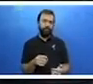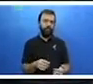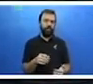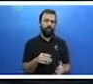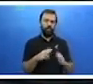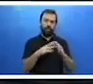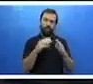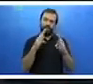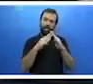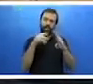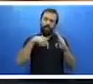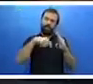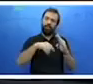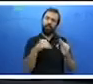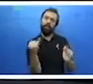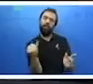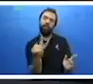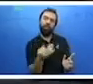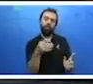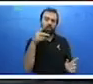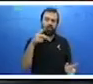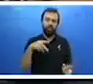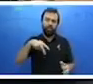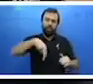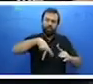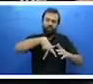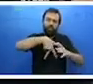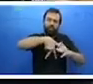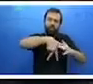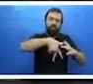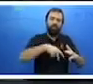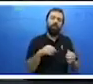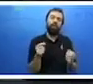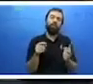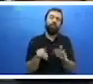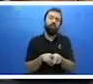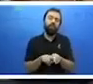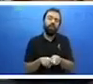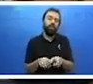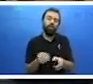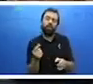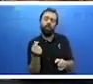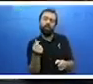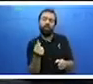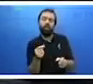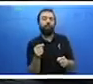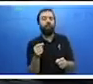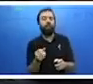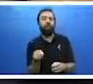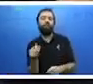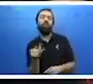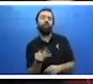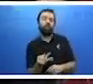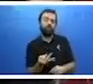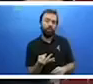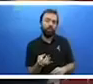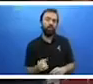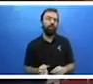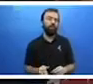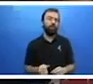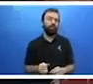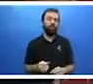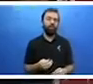governo. Dessa forma, o governo vai analisar, será que o que tem nessa região é suficiente? O que eu preciso